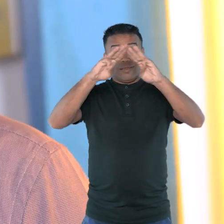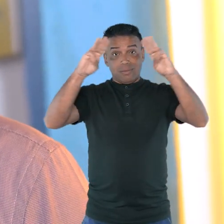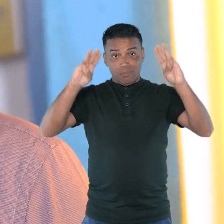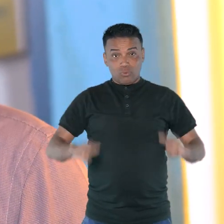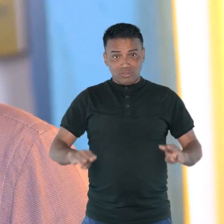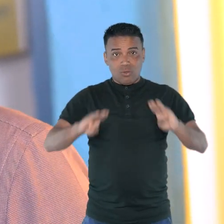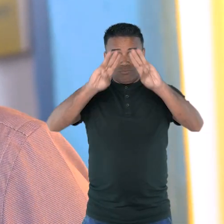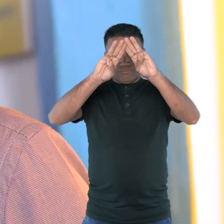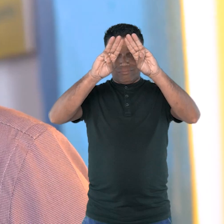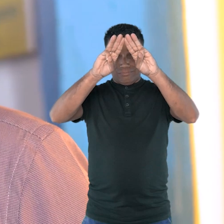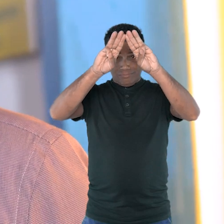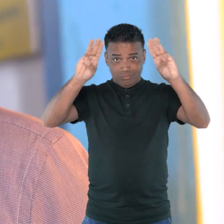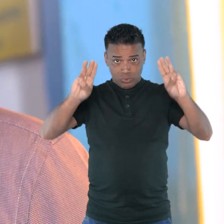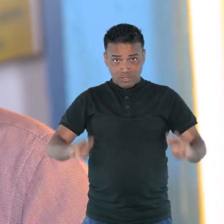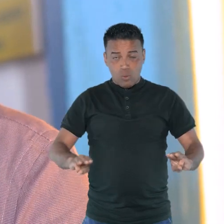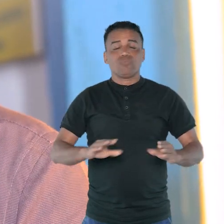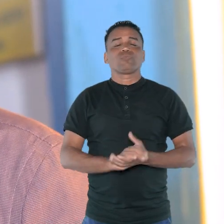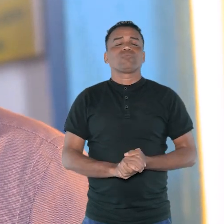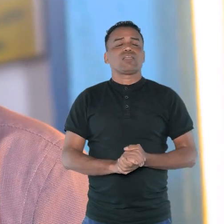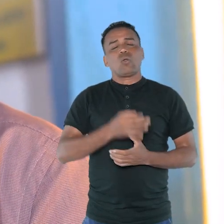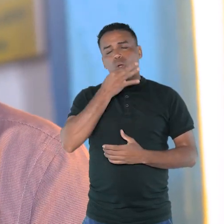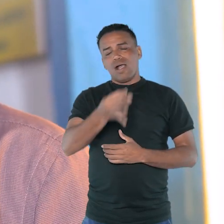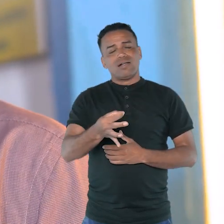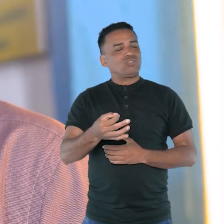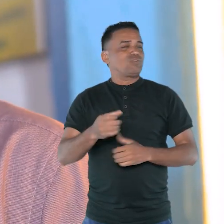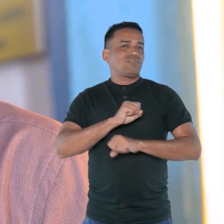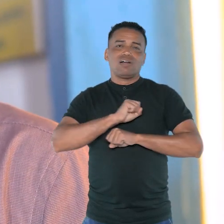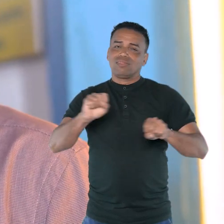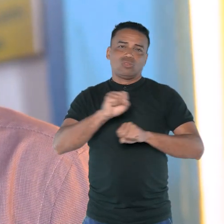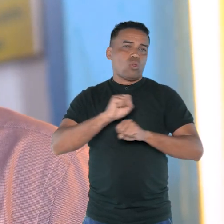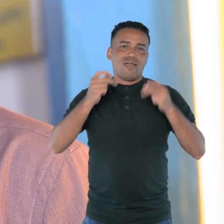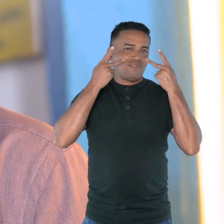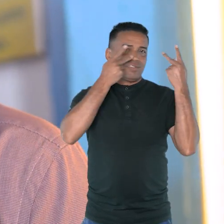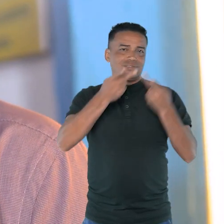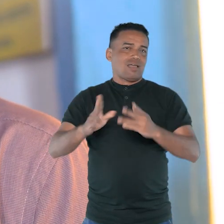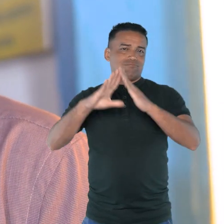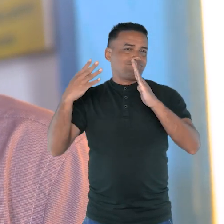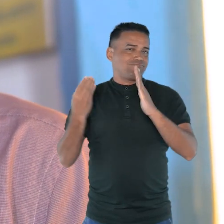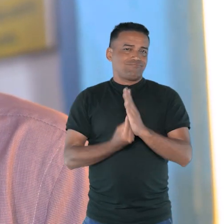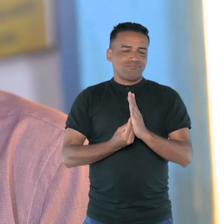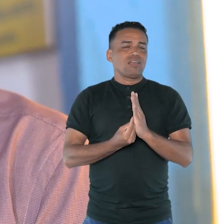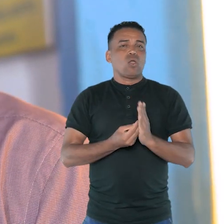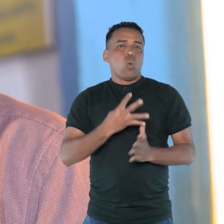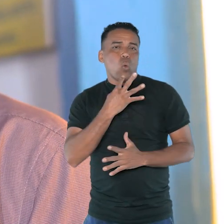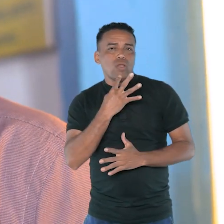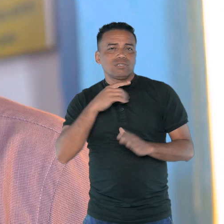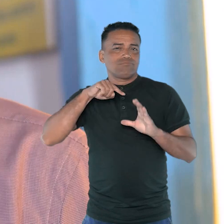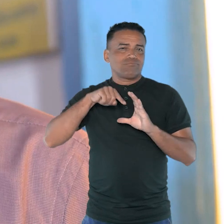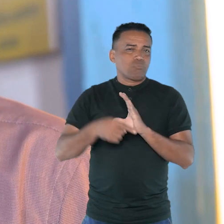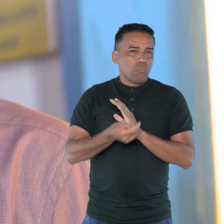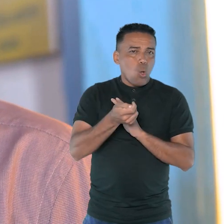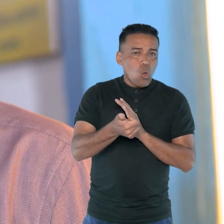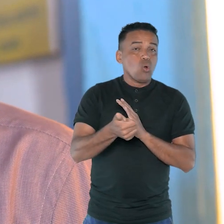acho assim... eu acho que vai ser um deleite para você poder conhecer um pouco mais